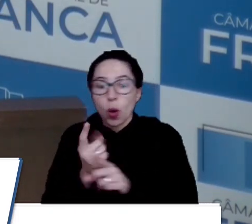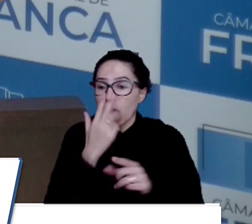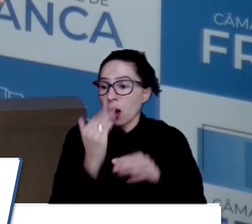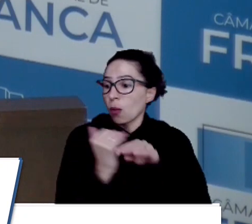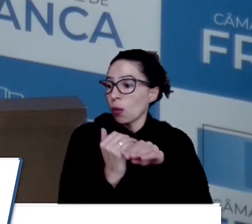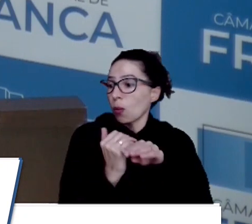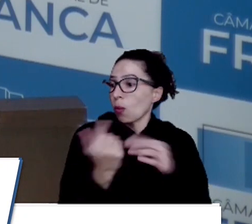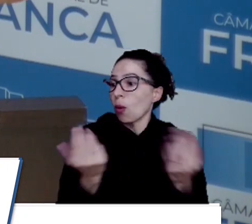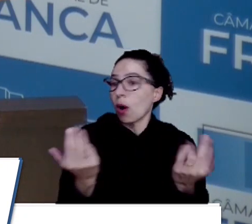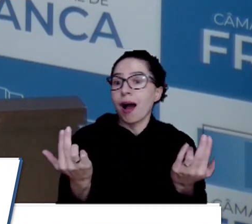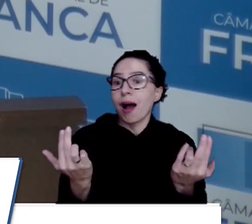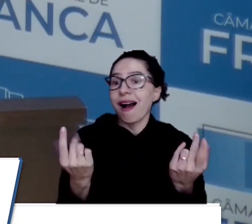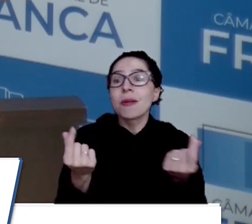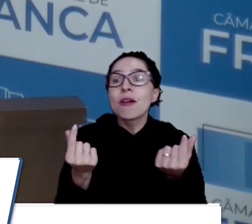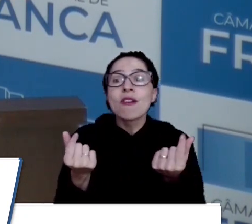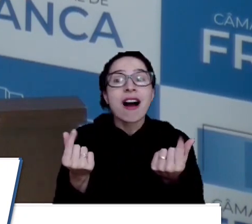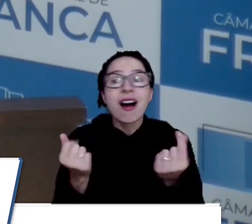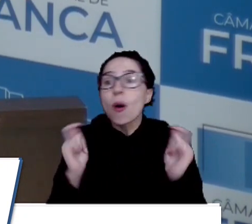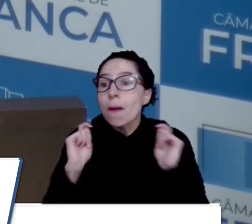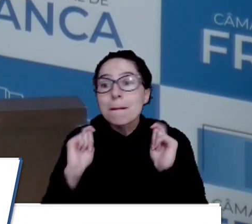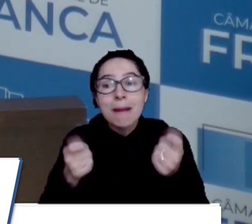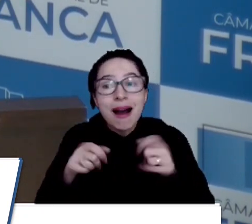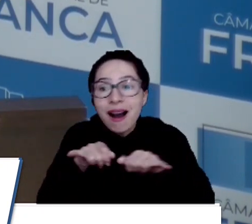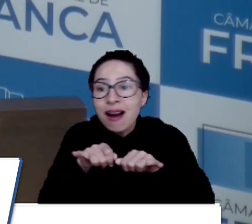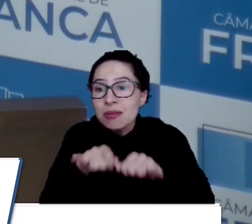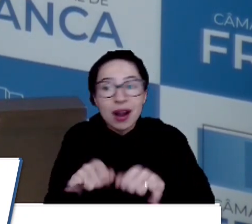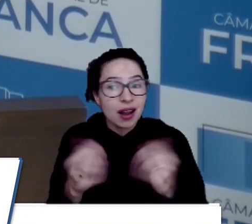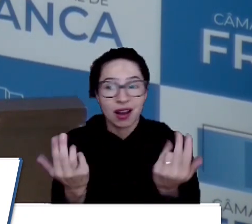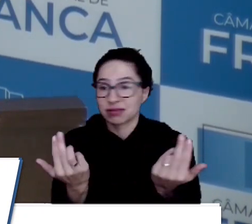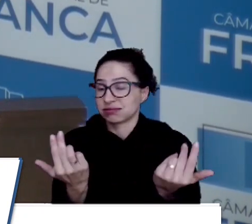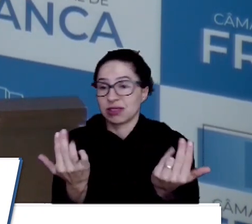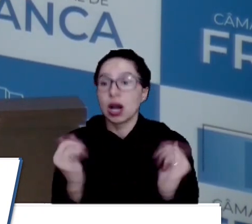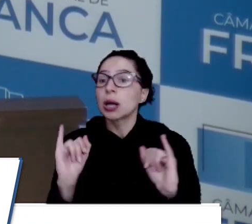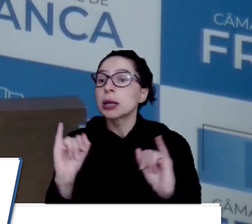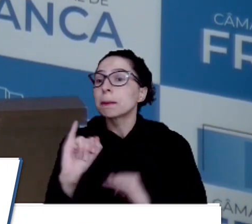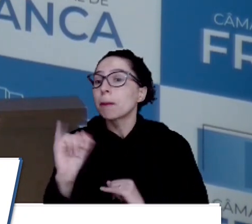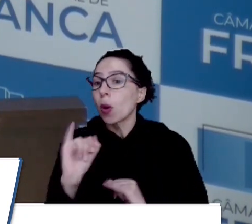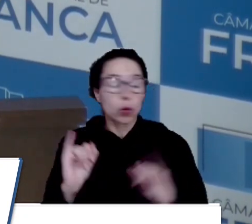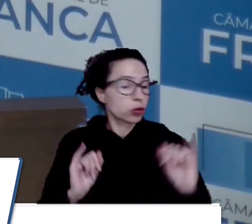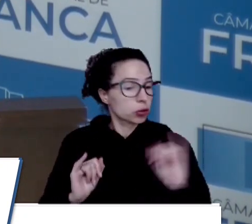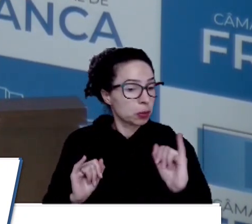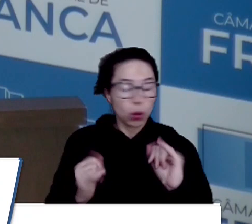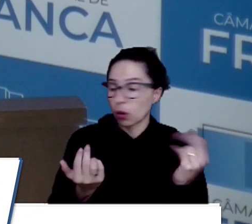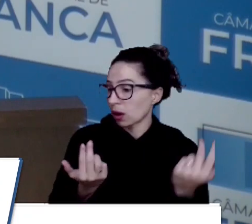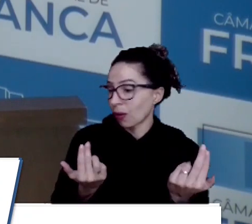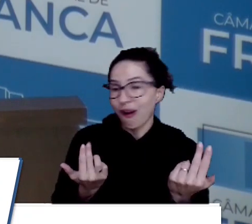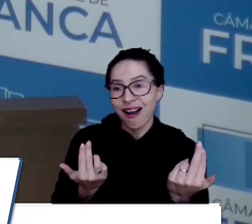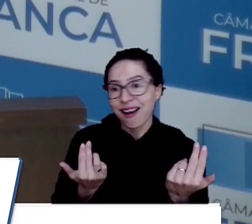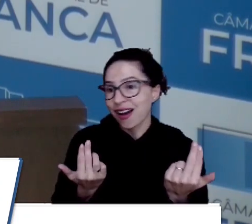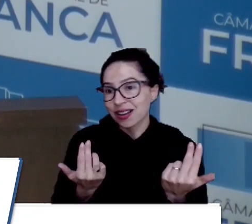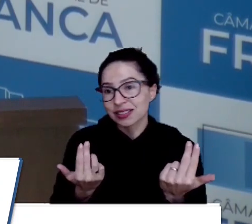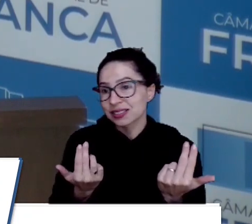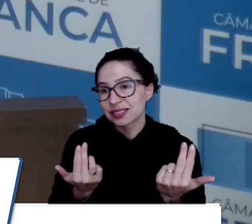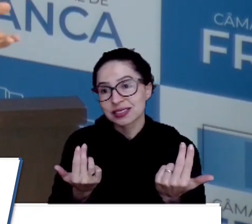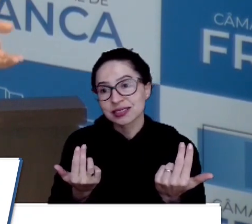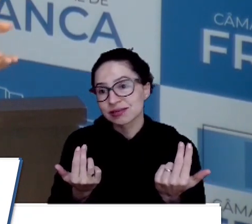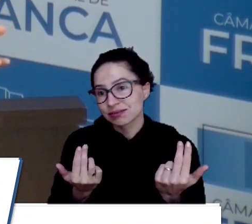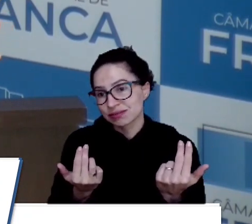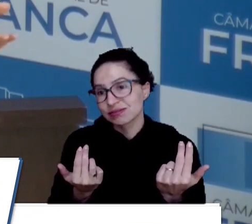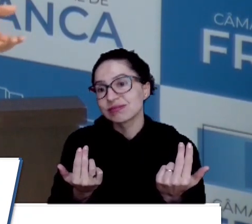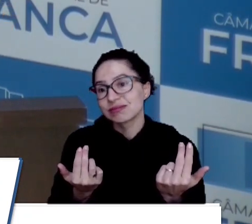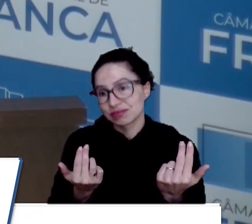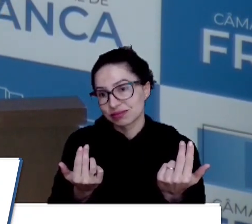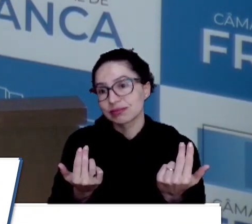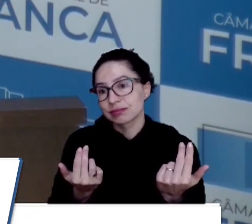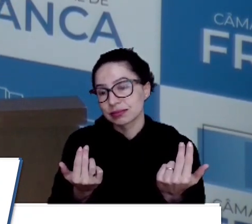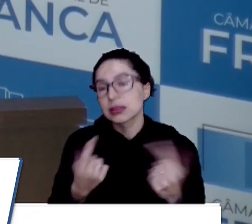ele na hora de pagar o tributo. O meu consumo é igual ao dele. Por